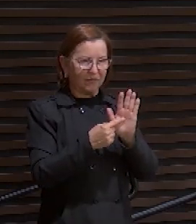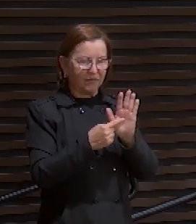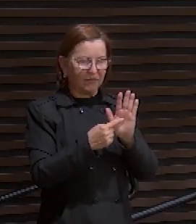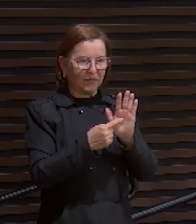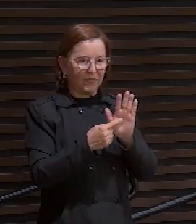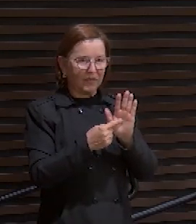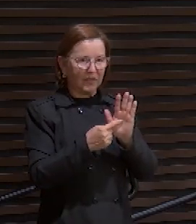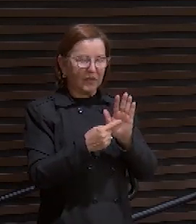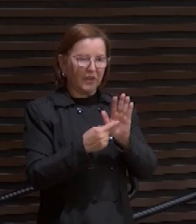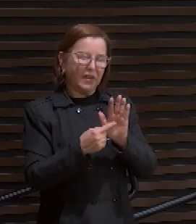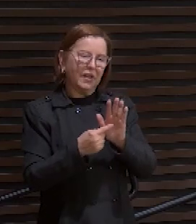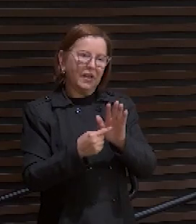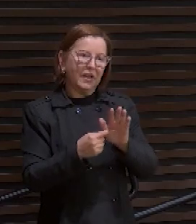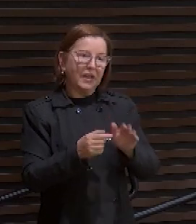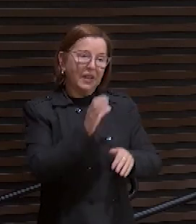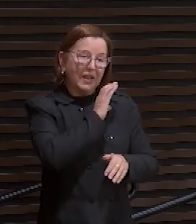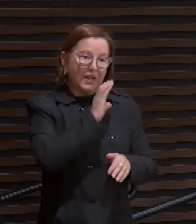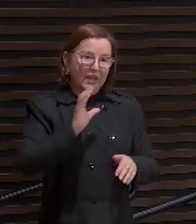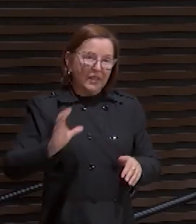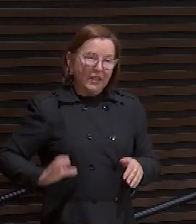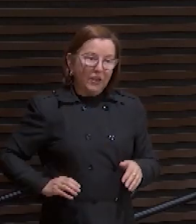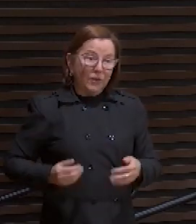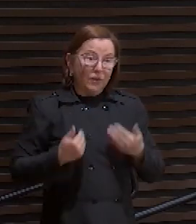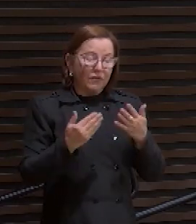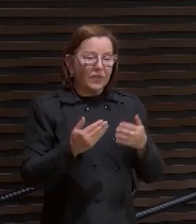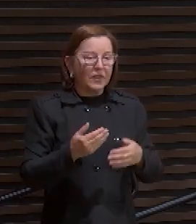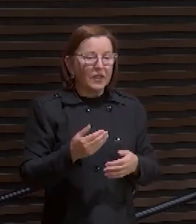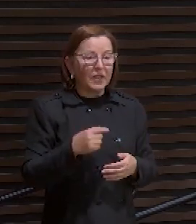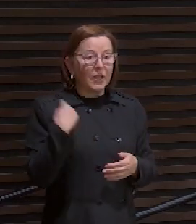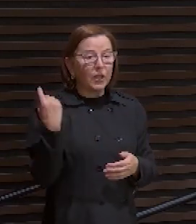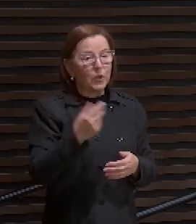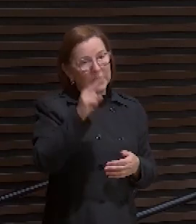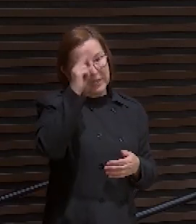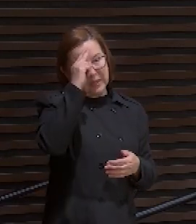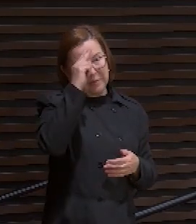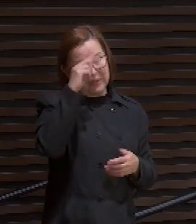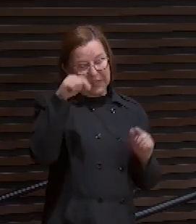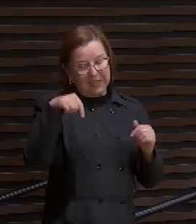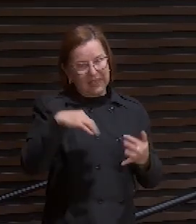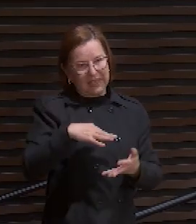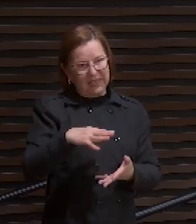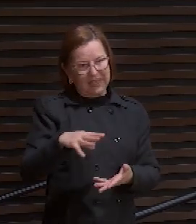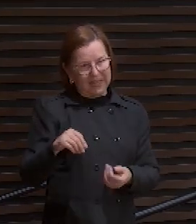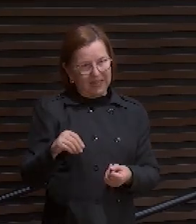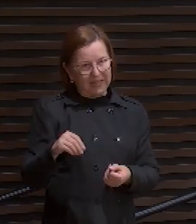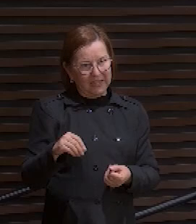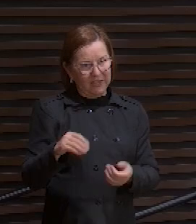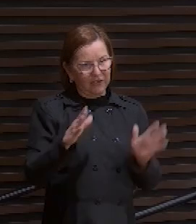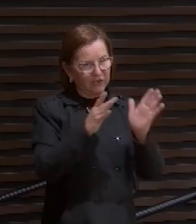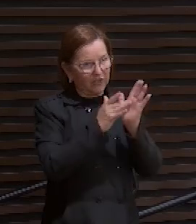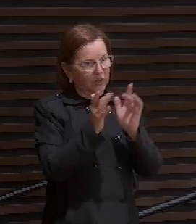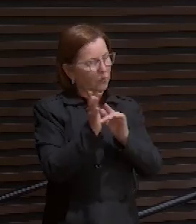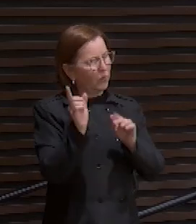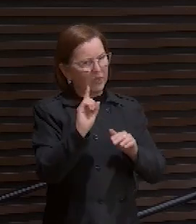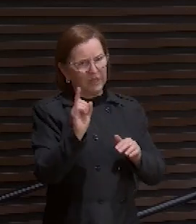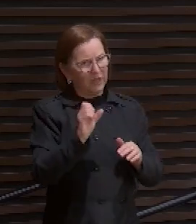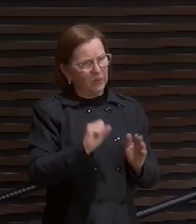Cristo oferece, simplesmente nos lembrando que na terra ele não seria nem sacerdote. Veja o verso